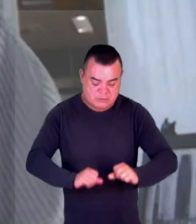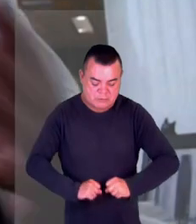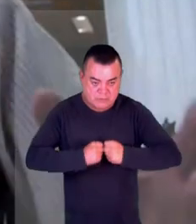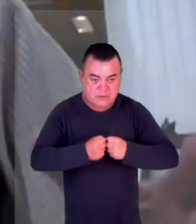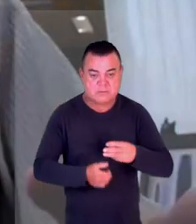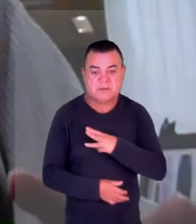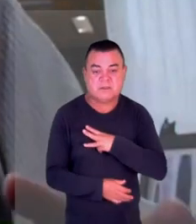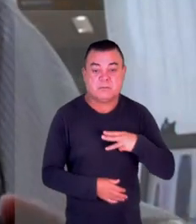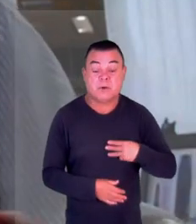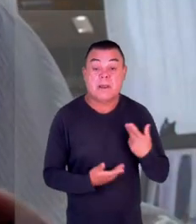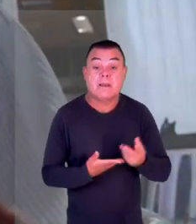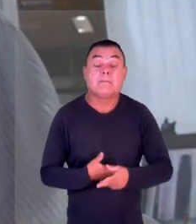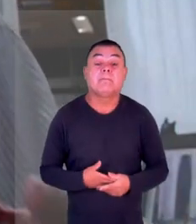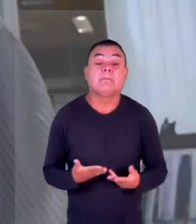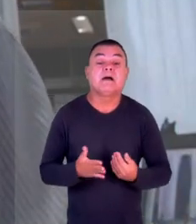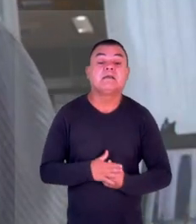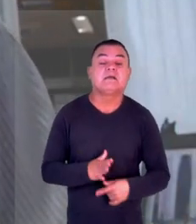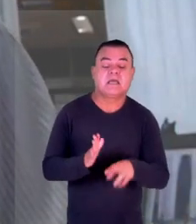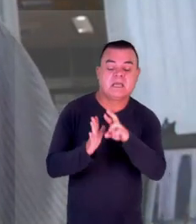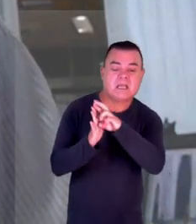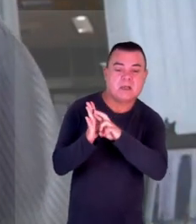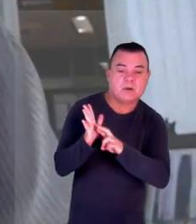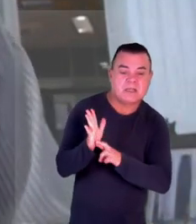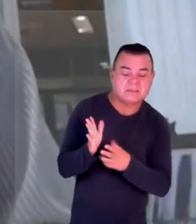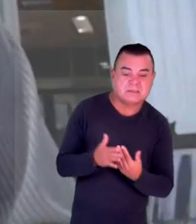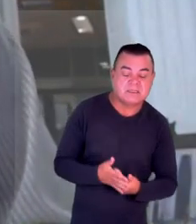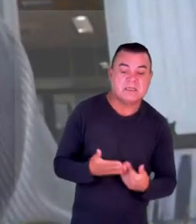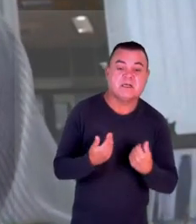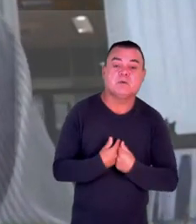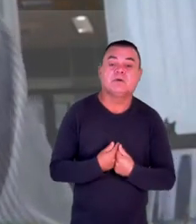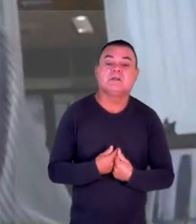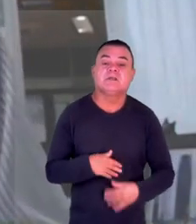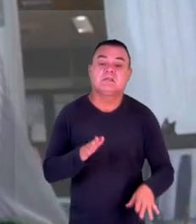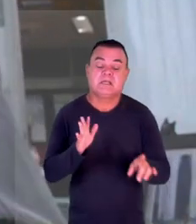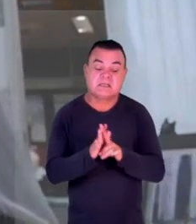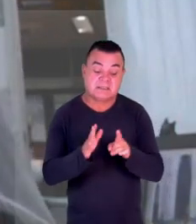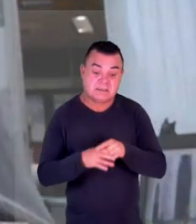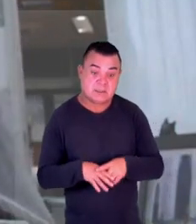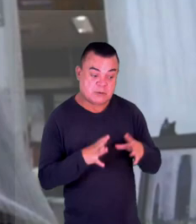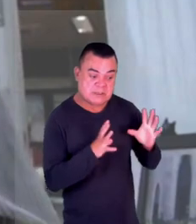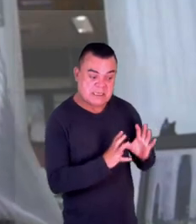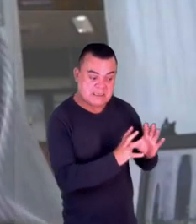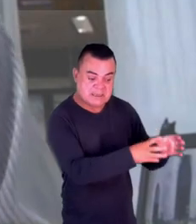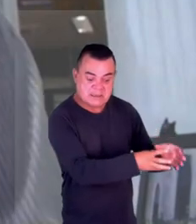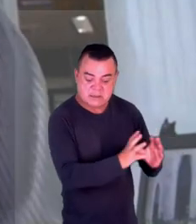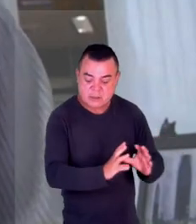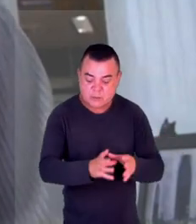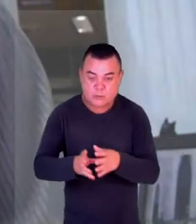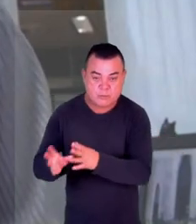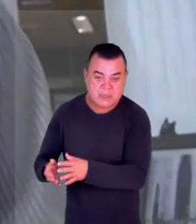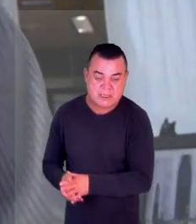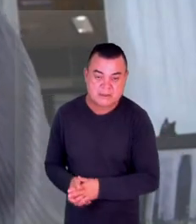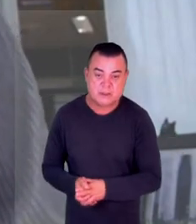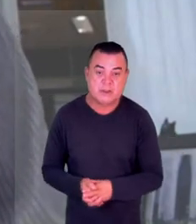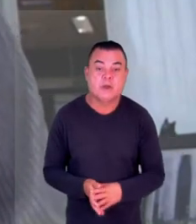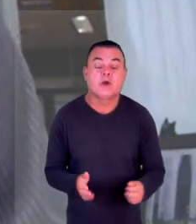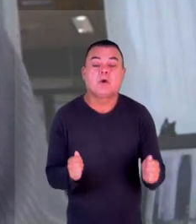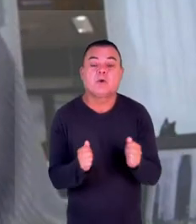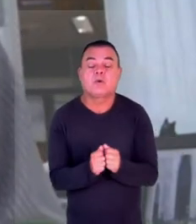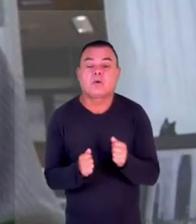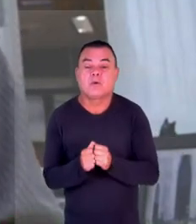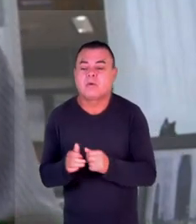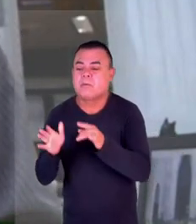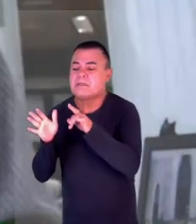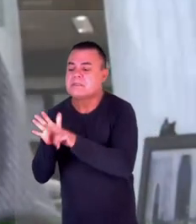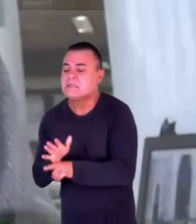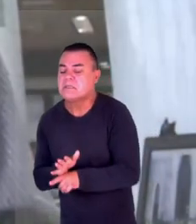para a regularização dessas áreas eh seja seja através da da da verificação e acho